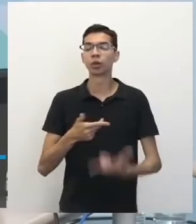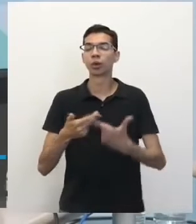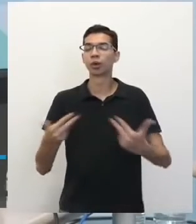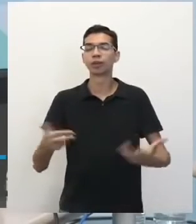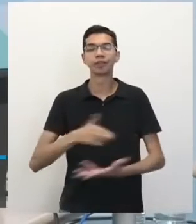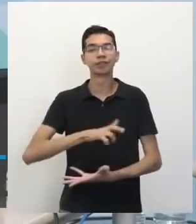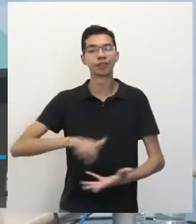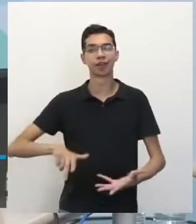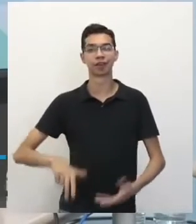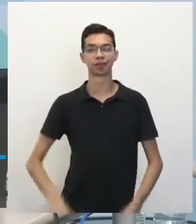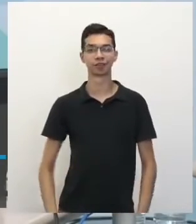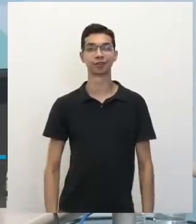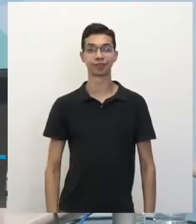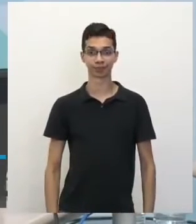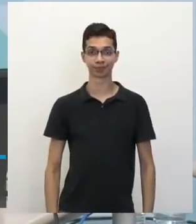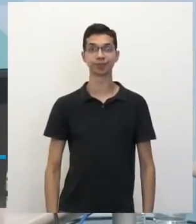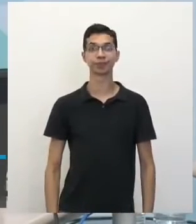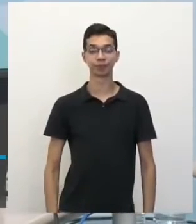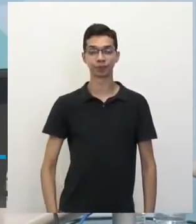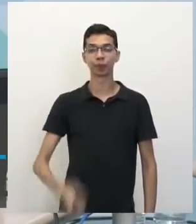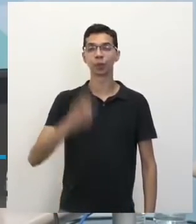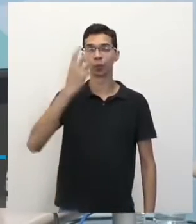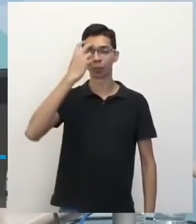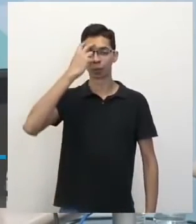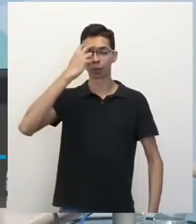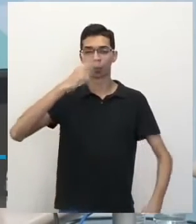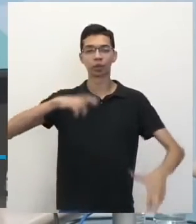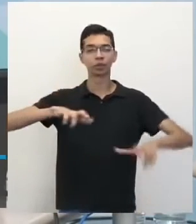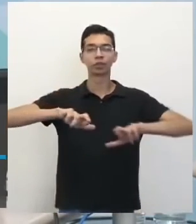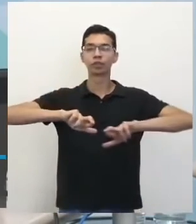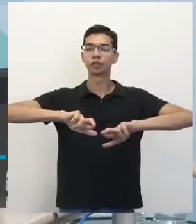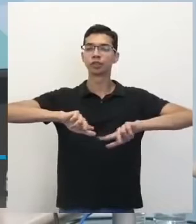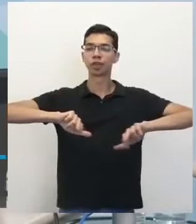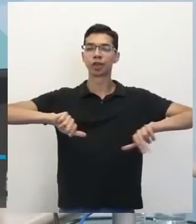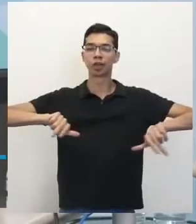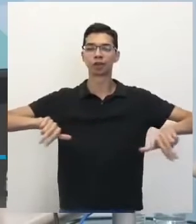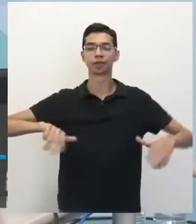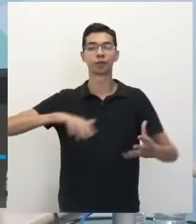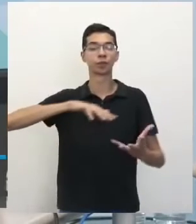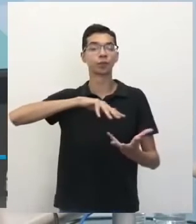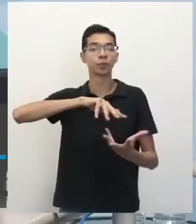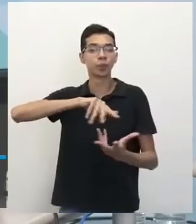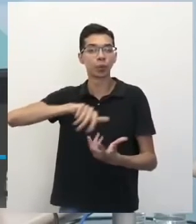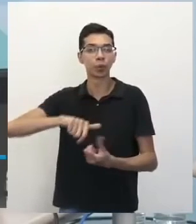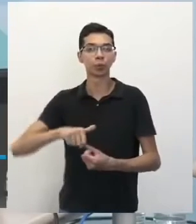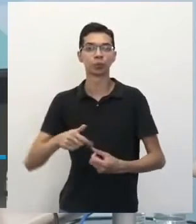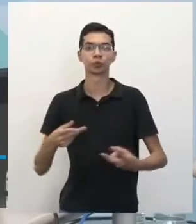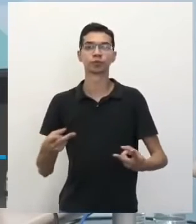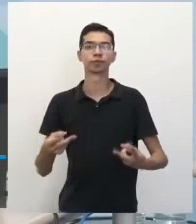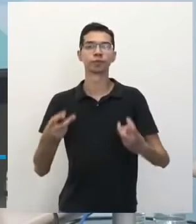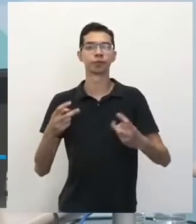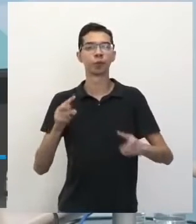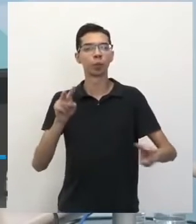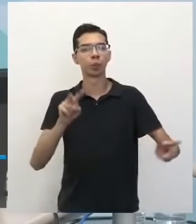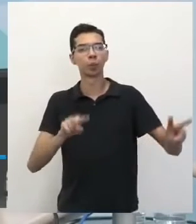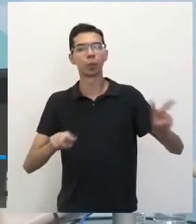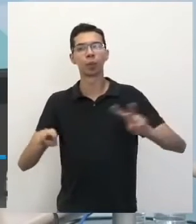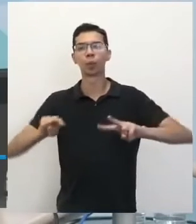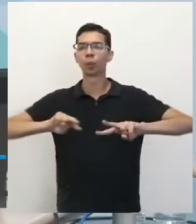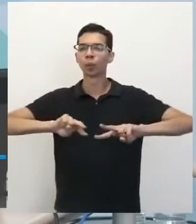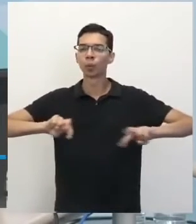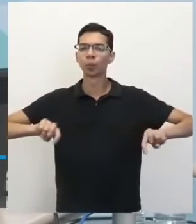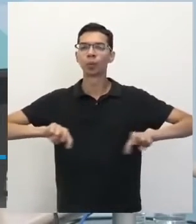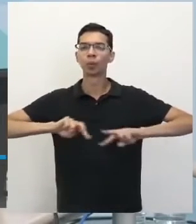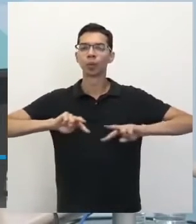uma diversidade cultural imensa, enorme no mundo, e nós podemos aí explorar aí, né,